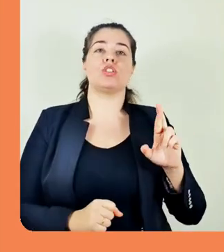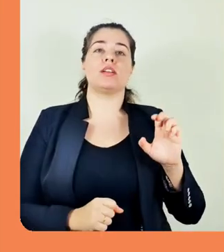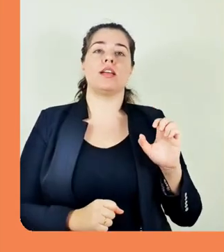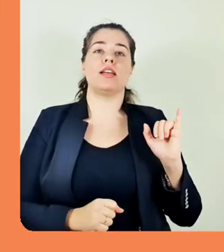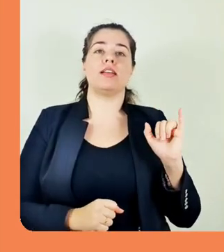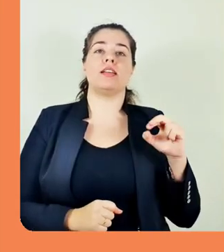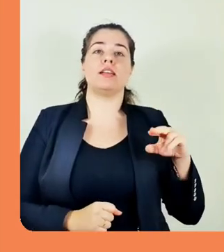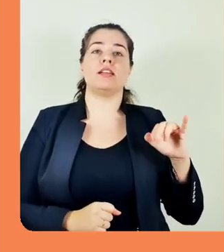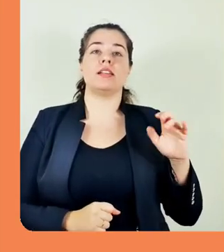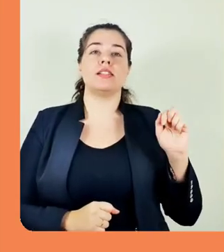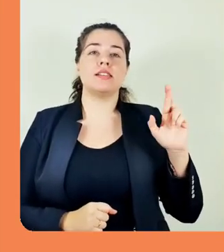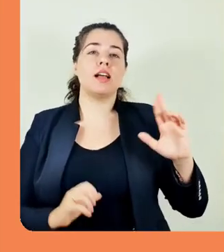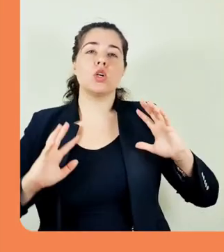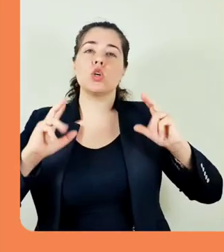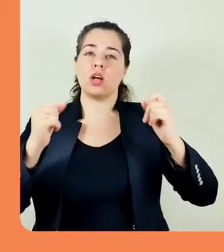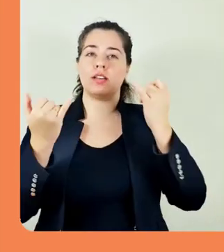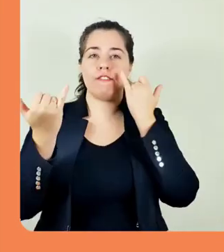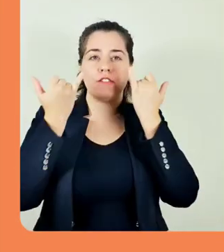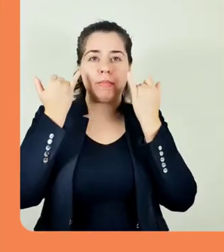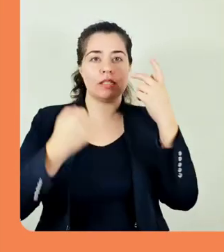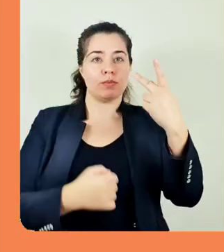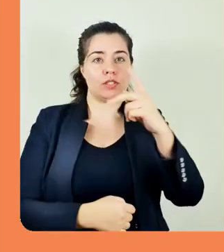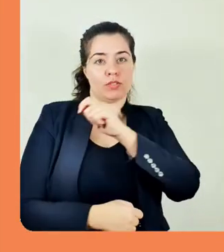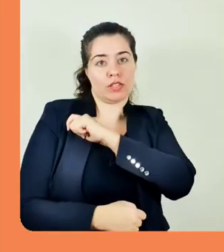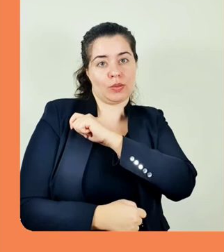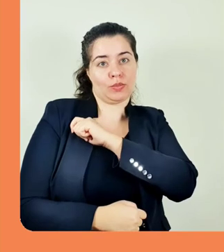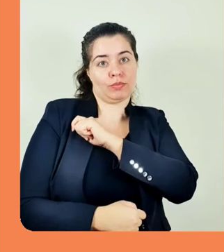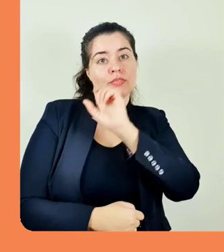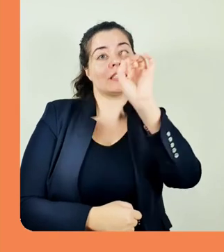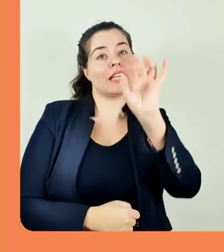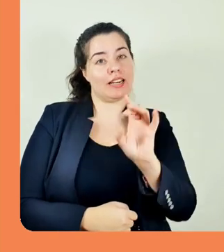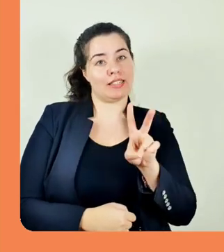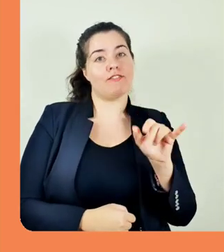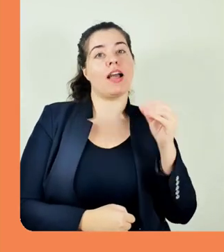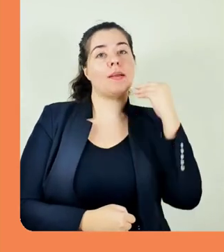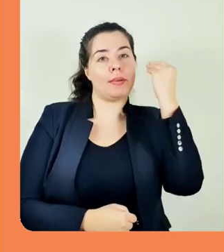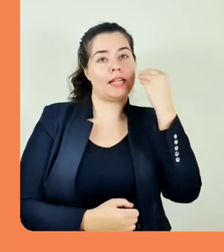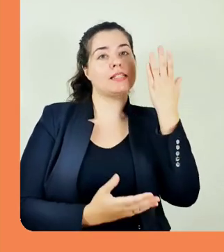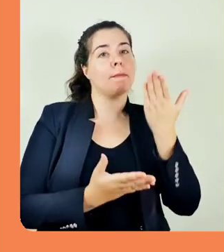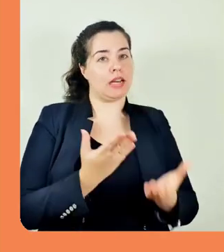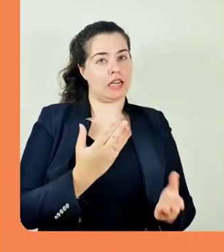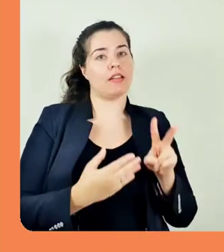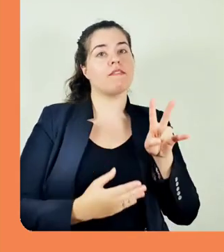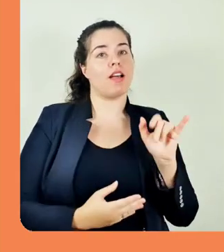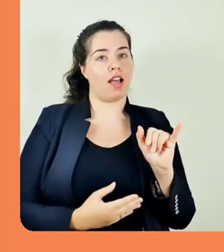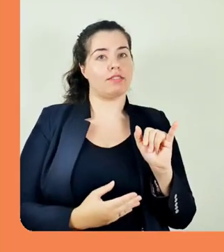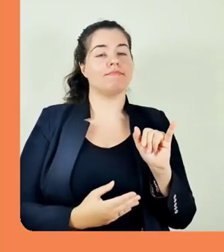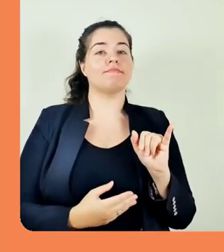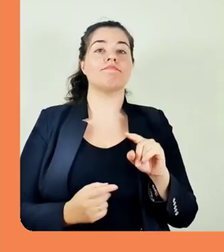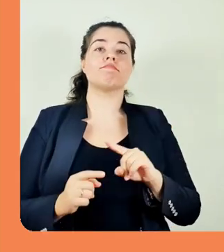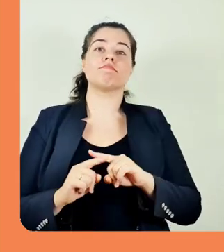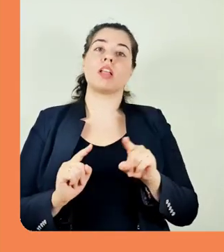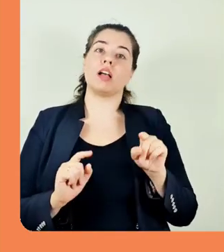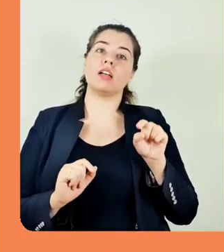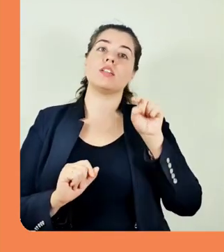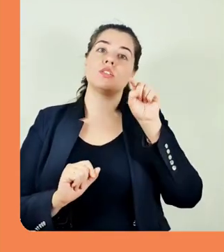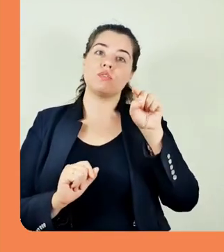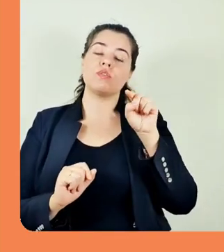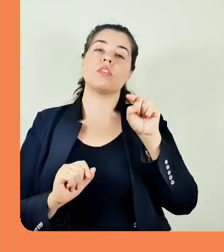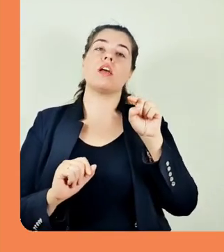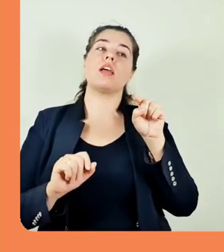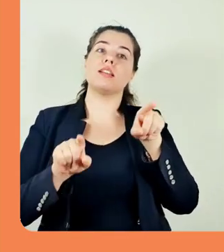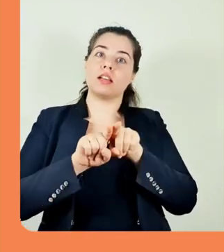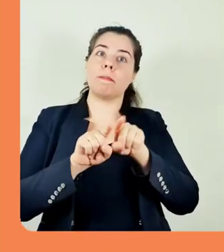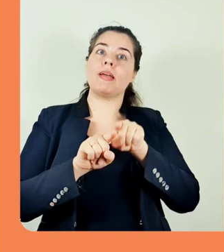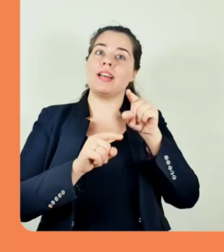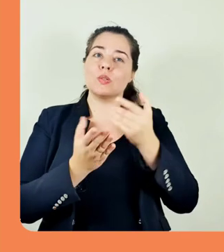te agradou você pode reiniciar todos esses dados dos alunos eles vão perder a experiência deles